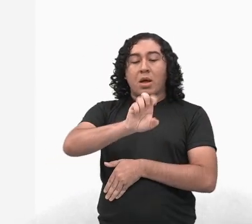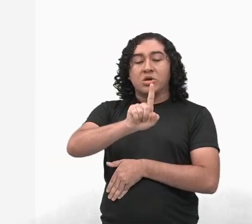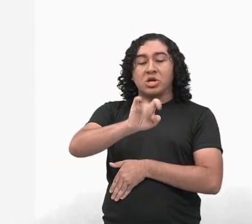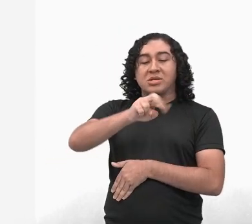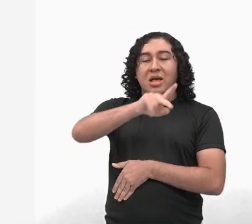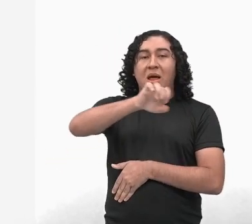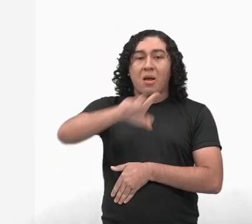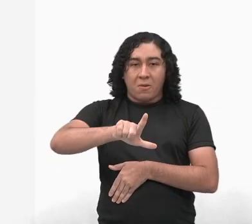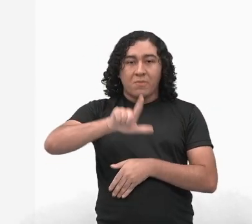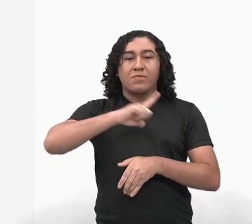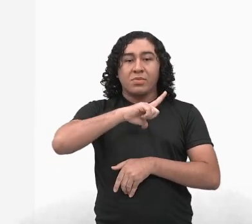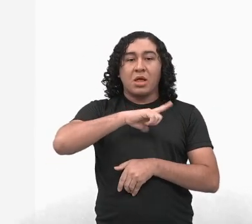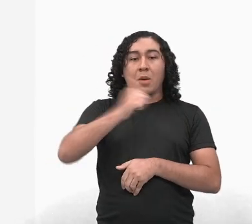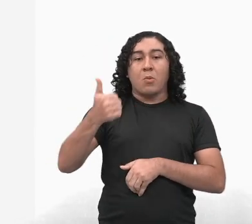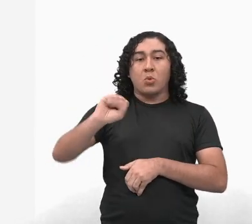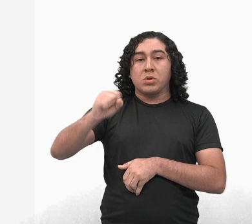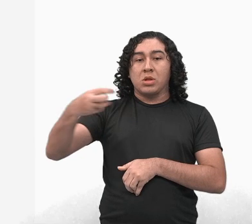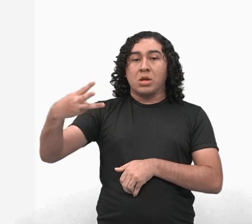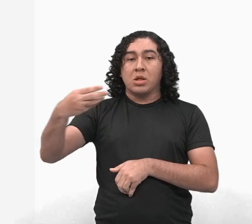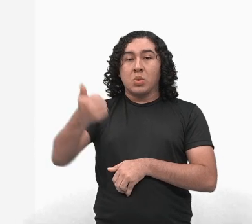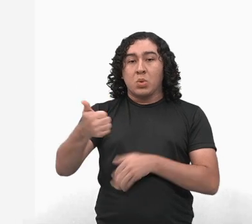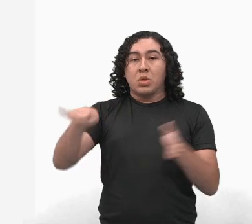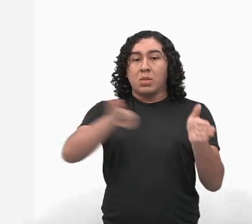vai de 1831 a